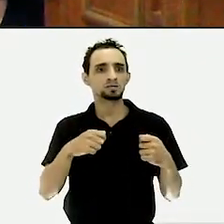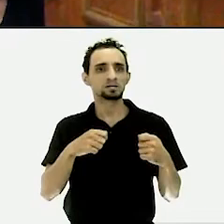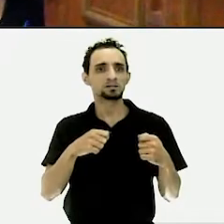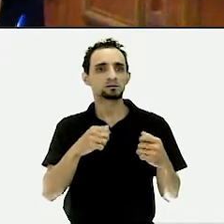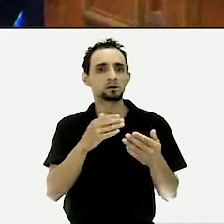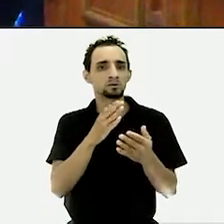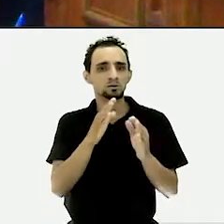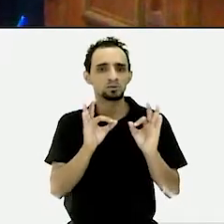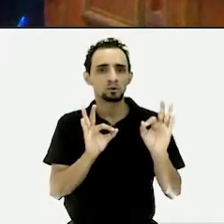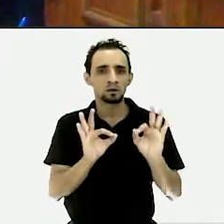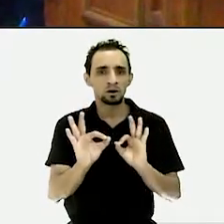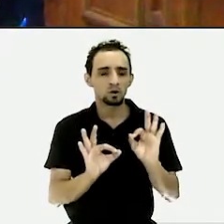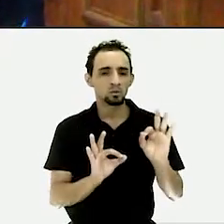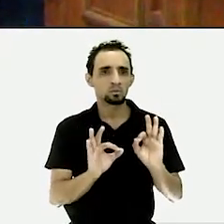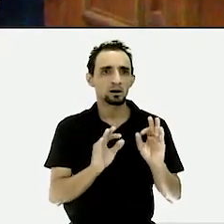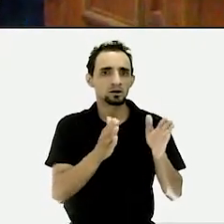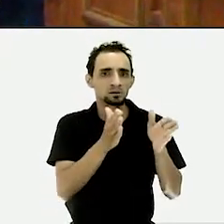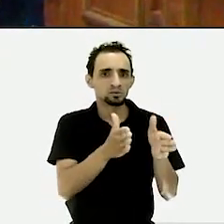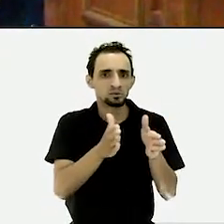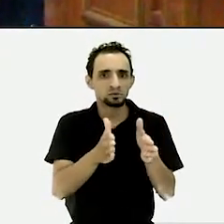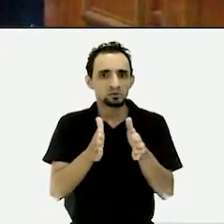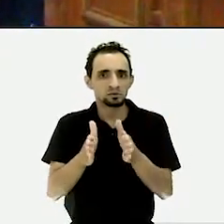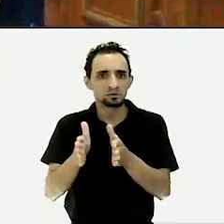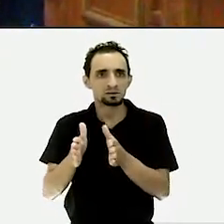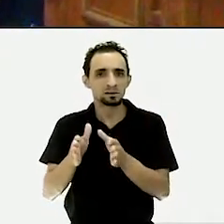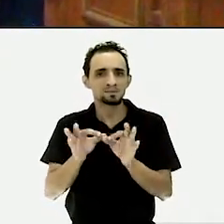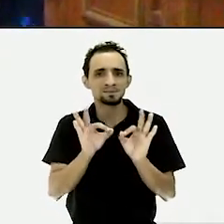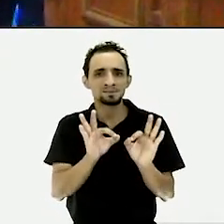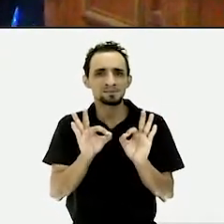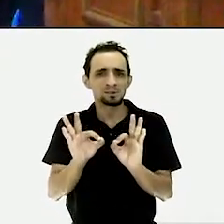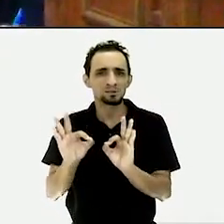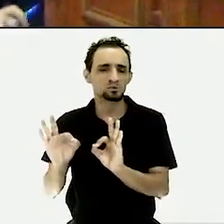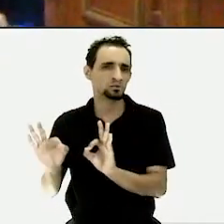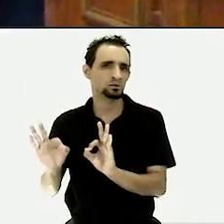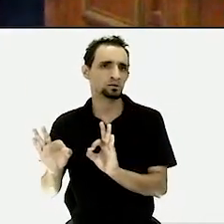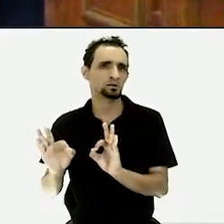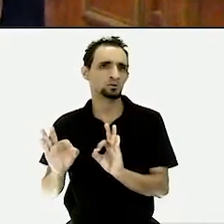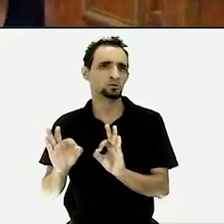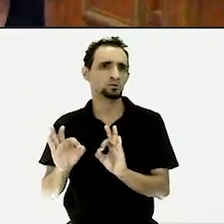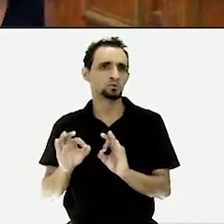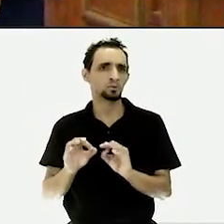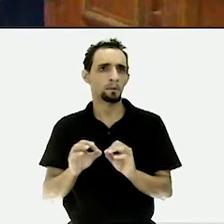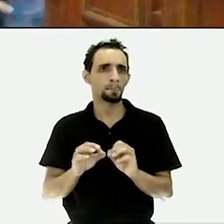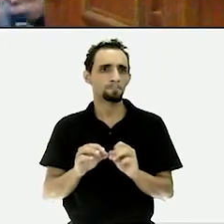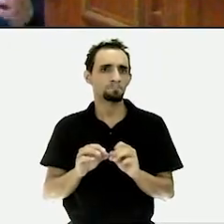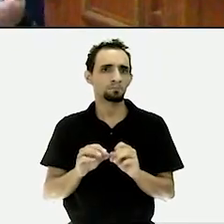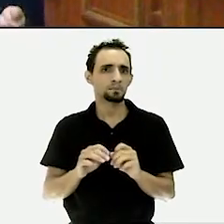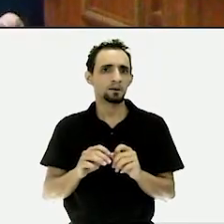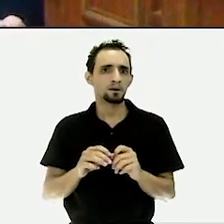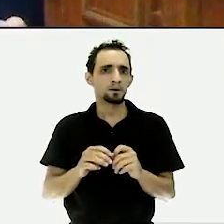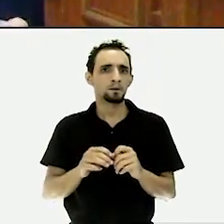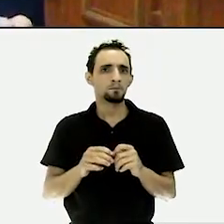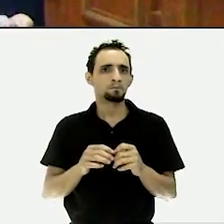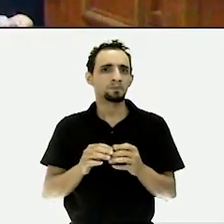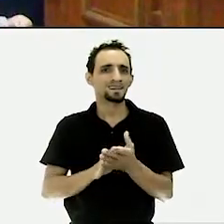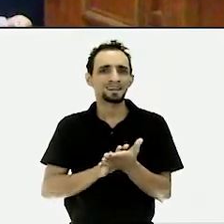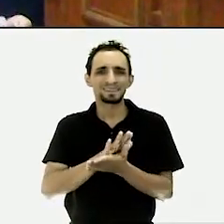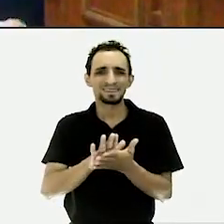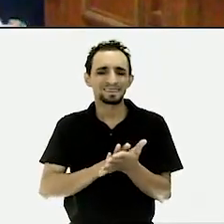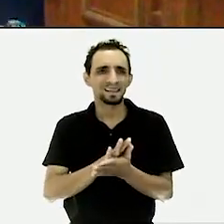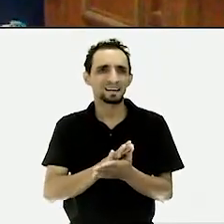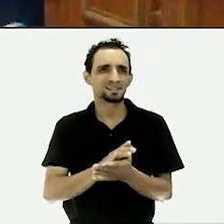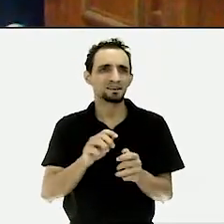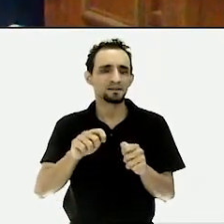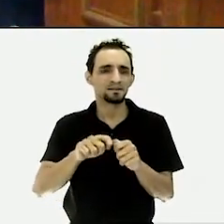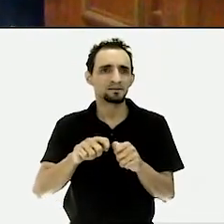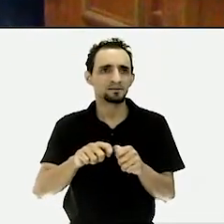jurídica como que isso pode ser procedido. Né? Porque a gente sabe que ali está precisando, quer dizer, aí consegue ter uma manutenção ou um